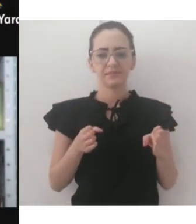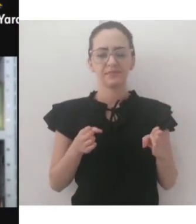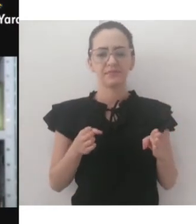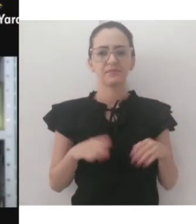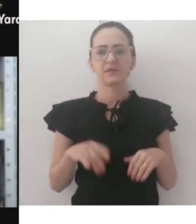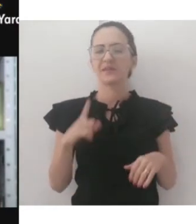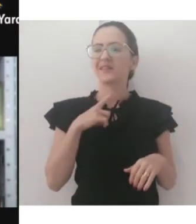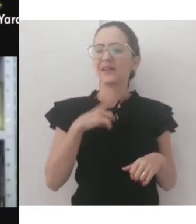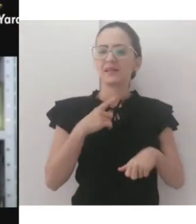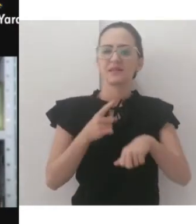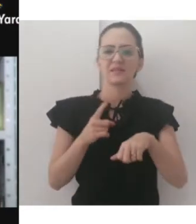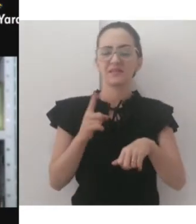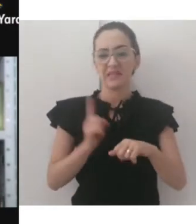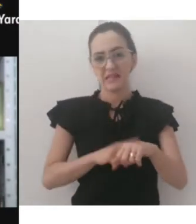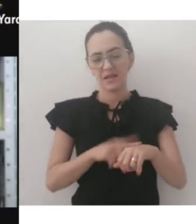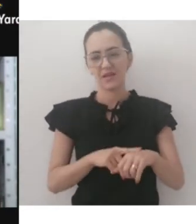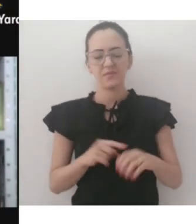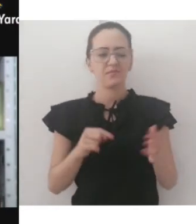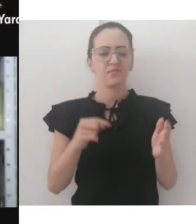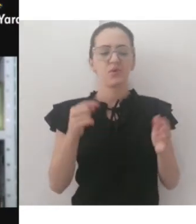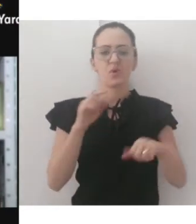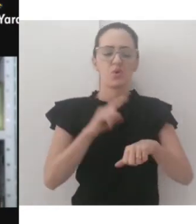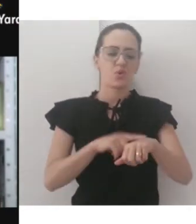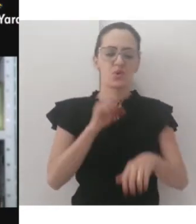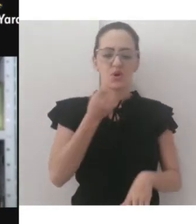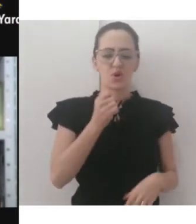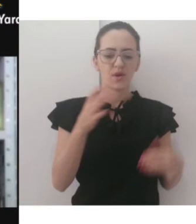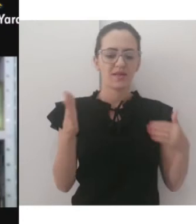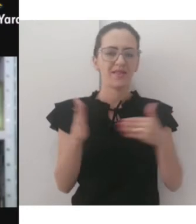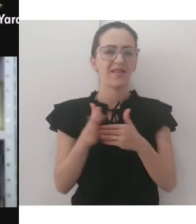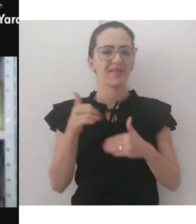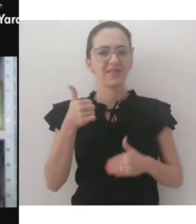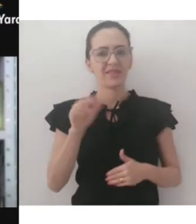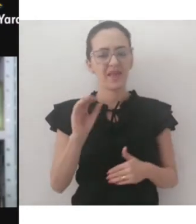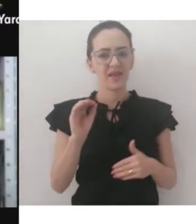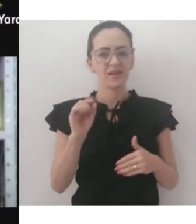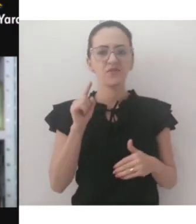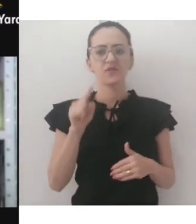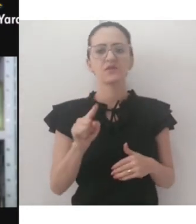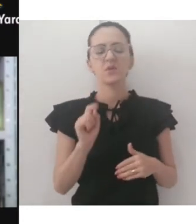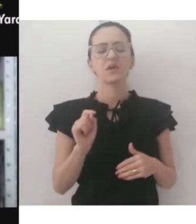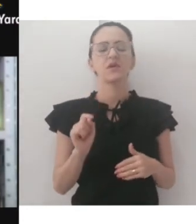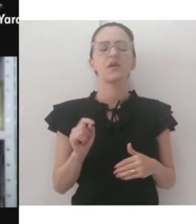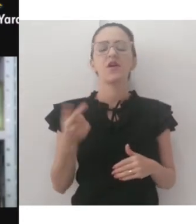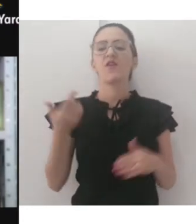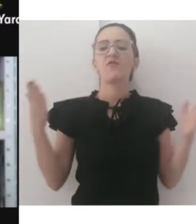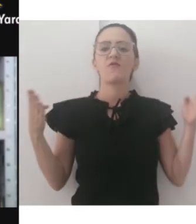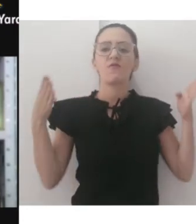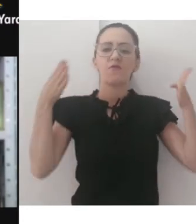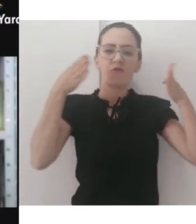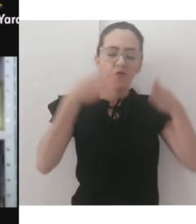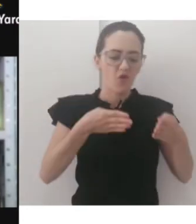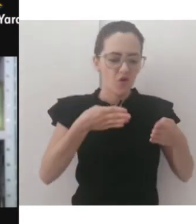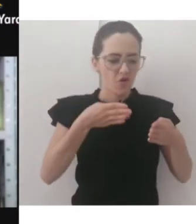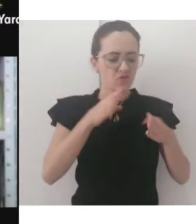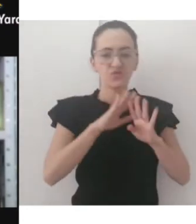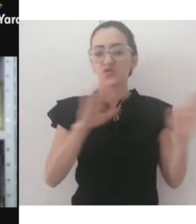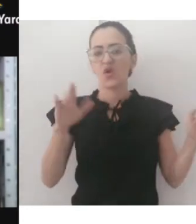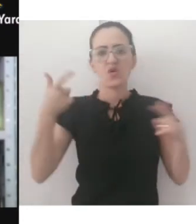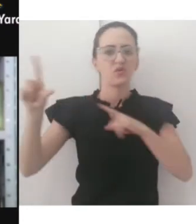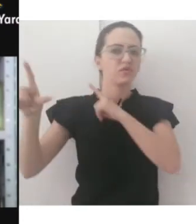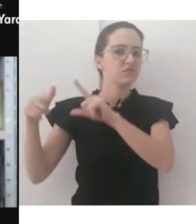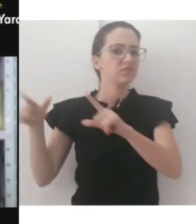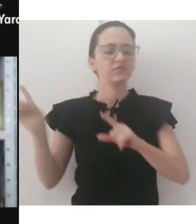isso? Se você está disponível para estudar apenas das 8 horas até as 10, você vai fazer exclusivamente isso. Você precisa ter o seu